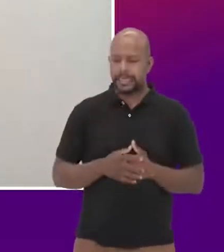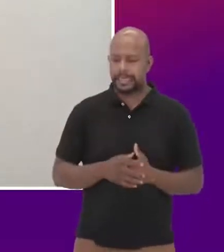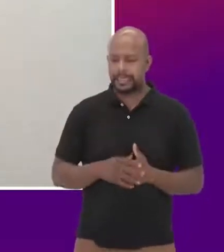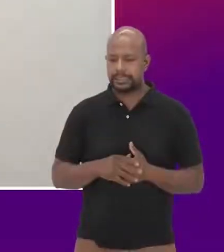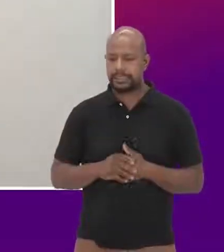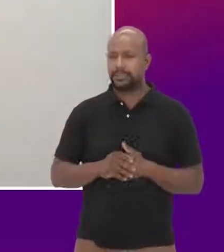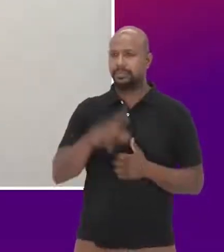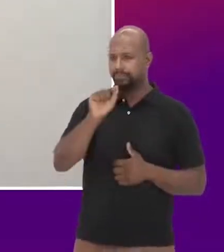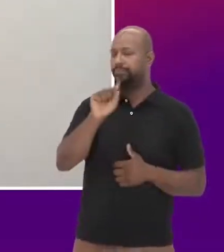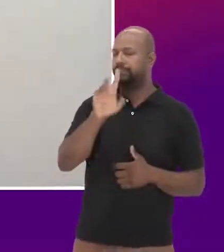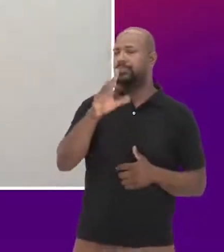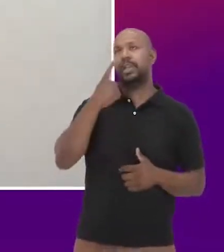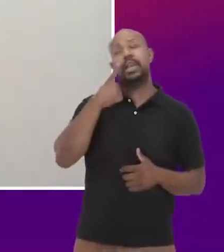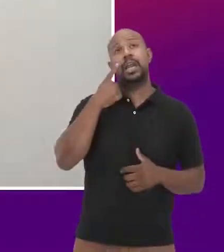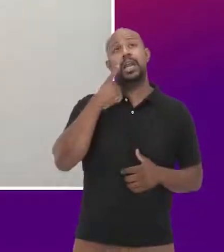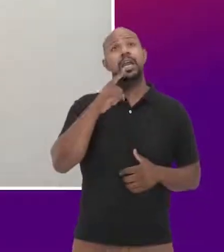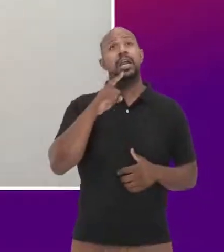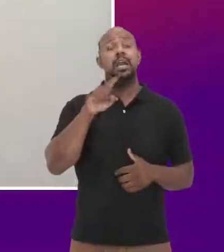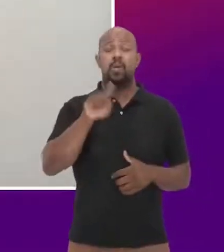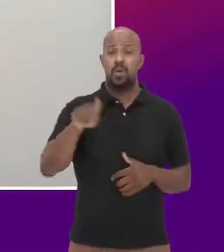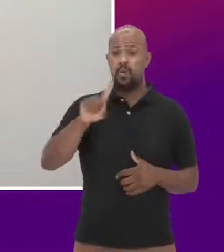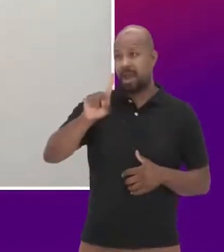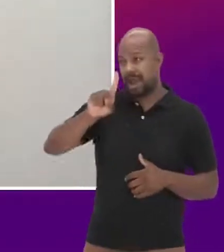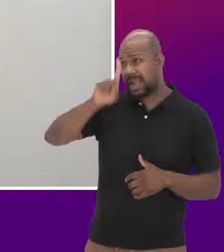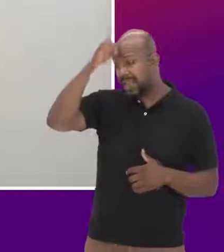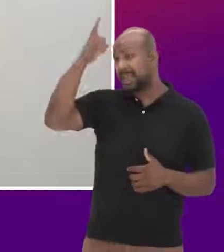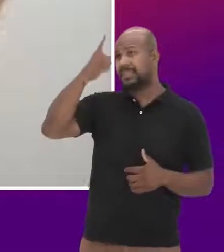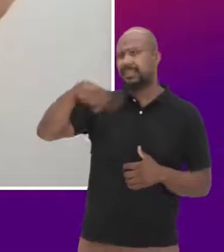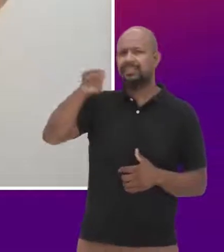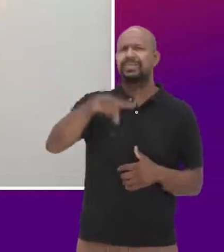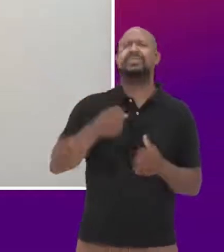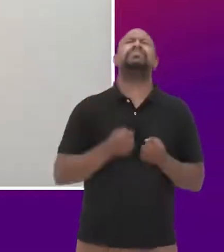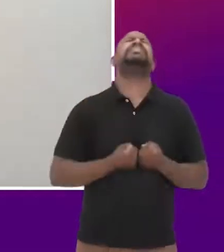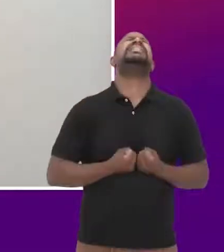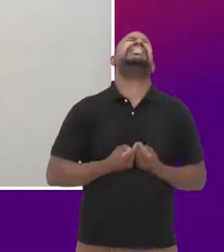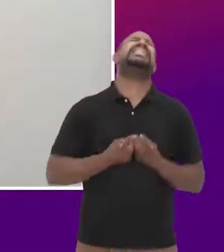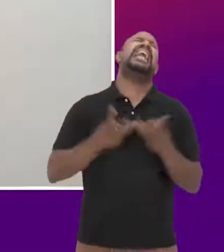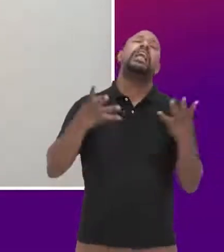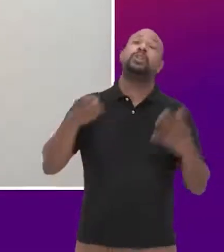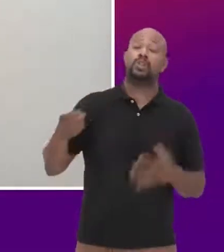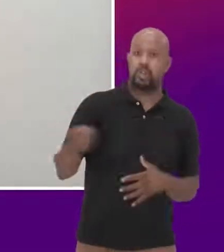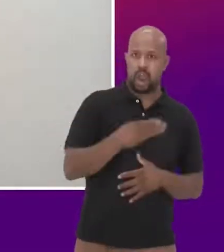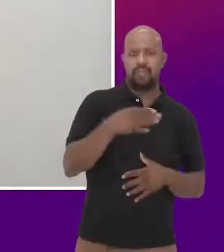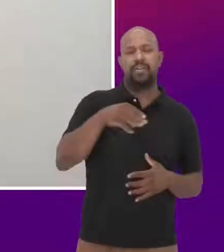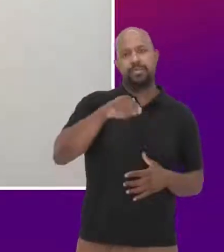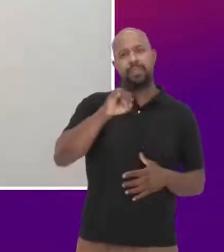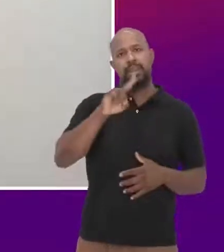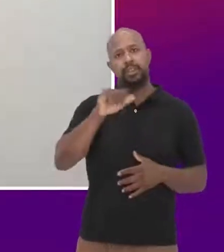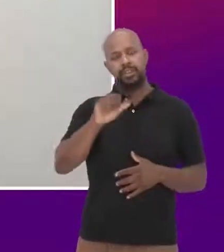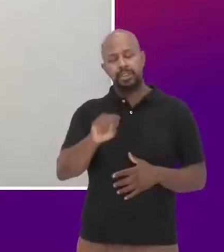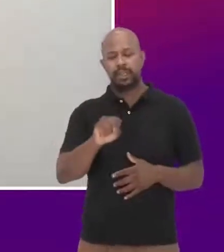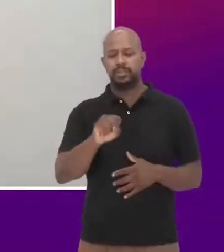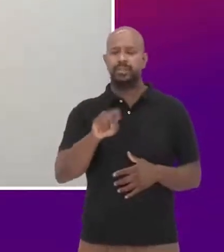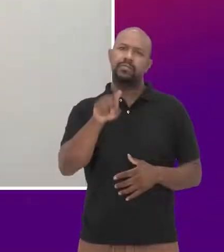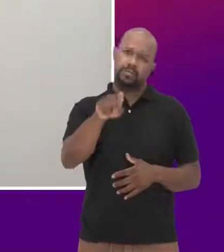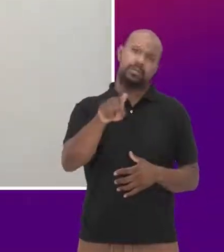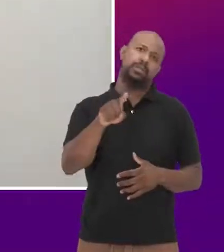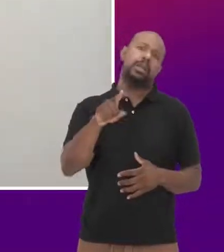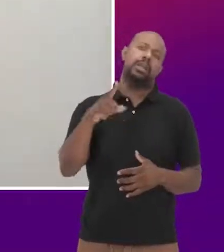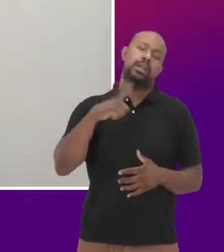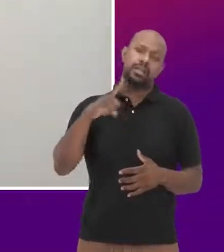que acontece? Com a criação de milhares de novas mídias, você teve